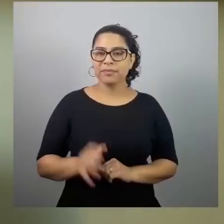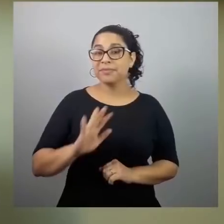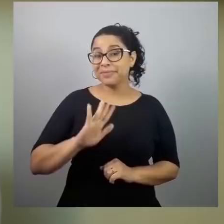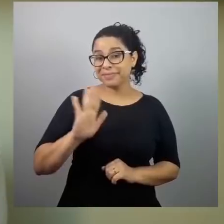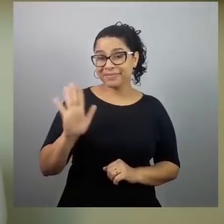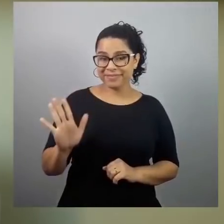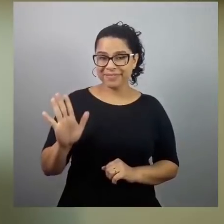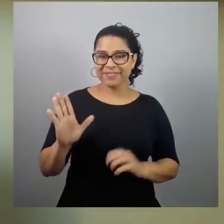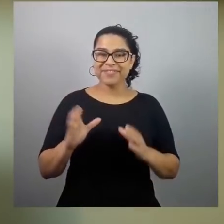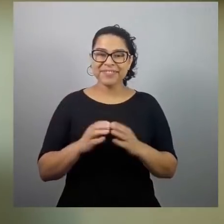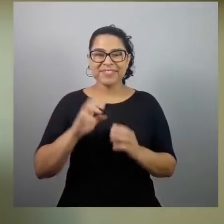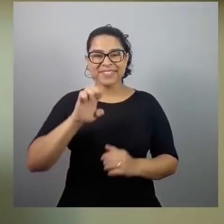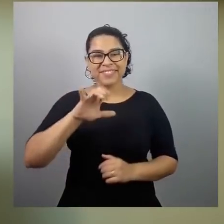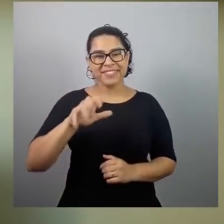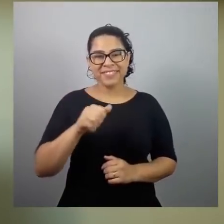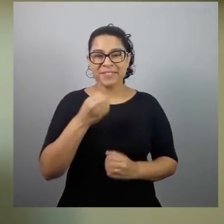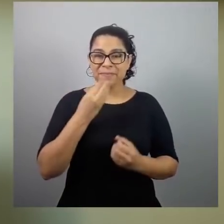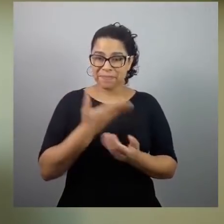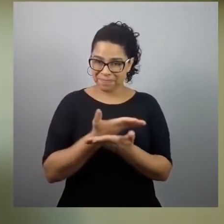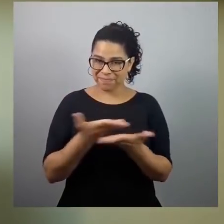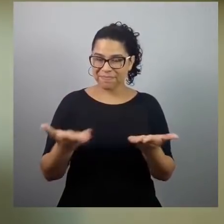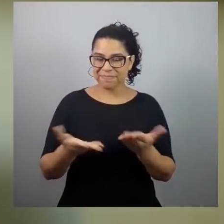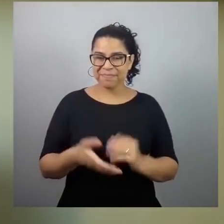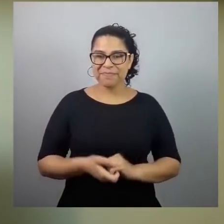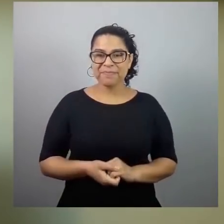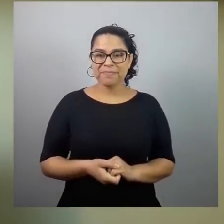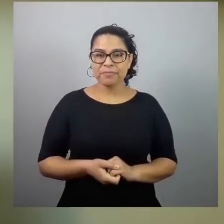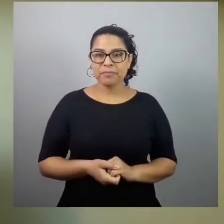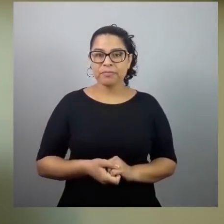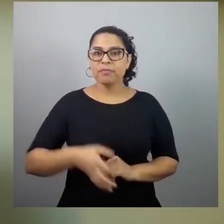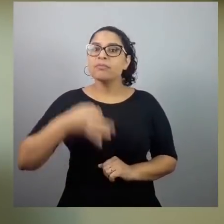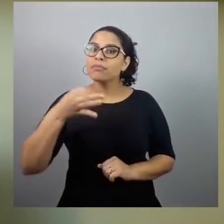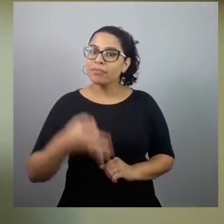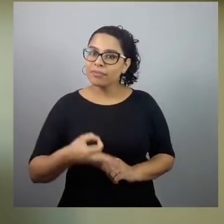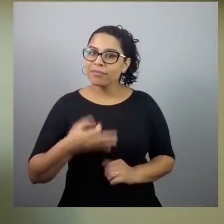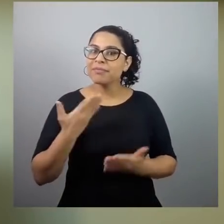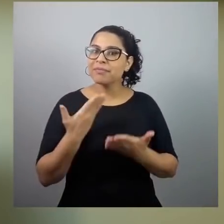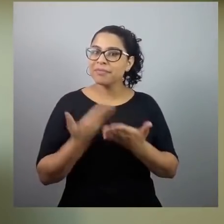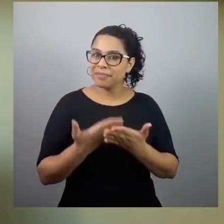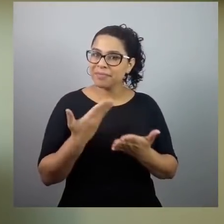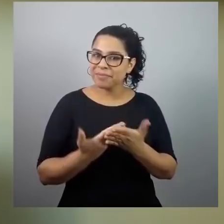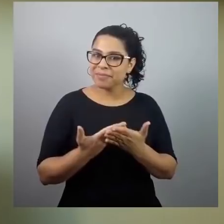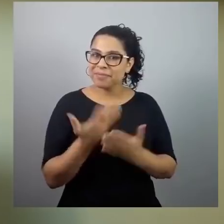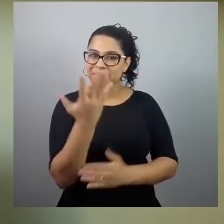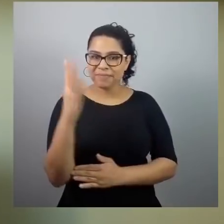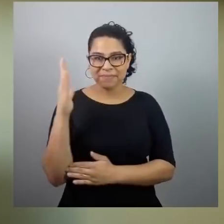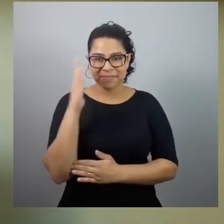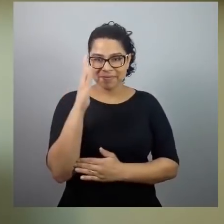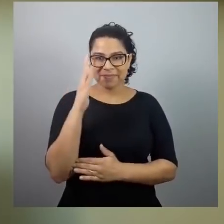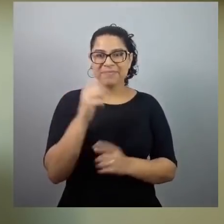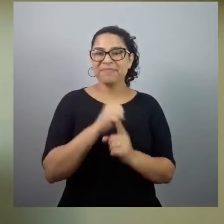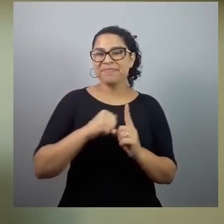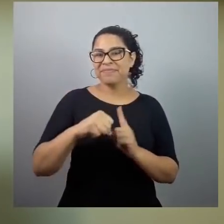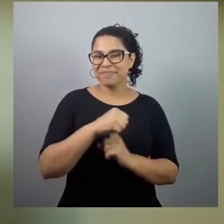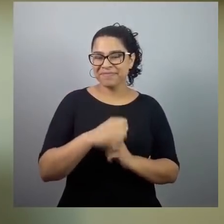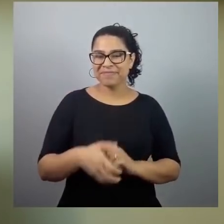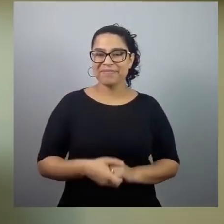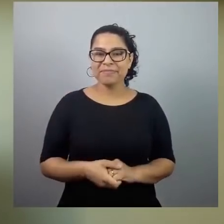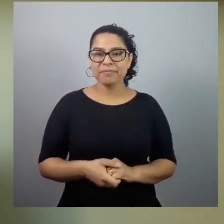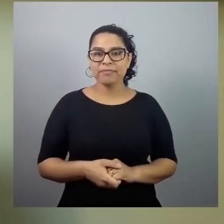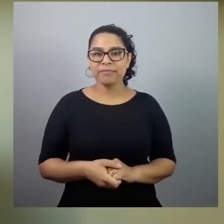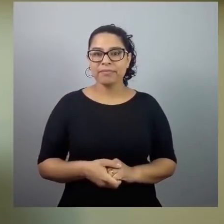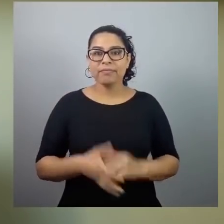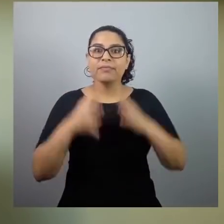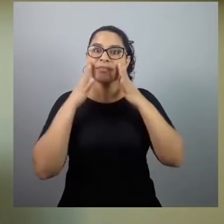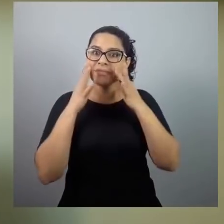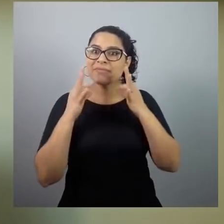Olá, galera da EJA, como vocês estão? Preparados para mais uma aula de natureza e sociedade? Então